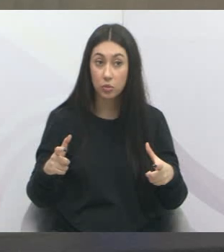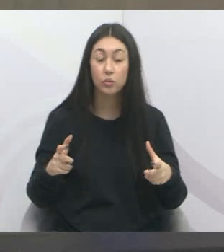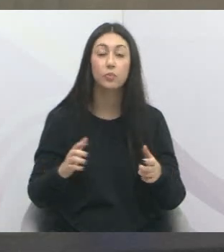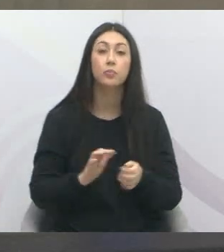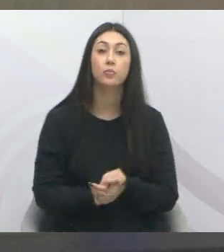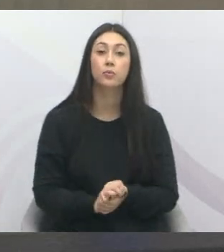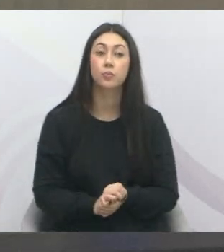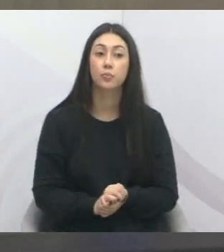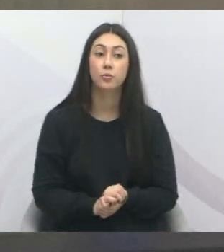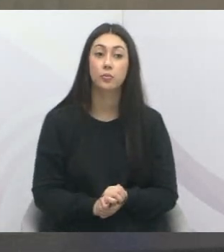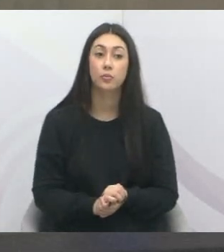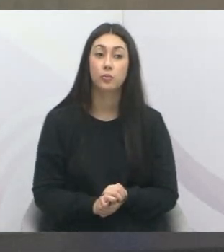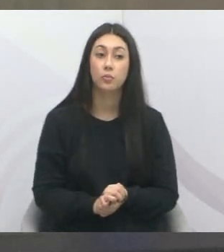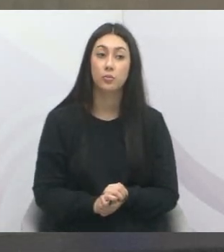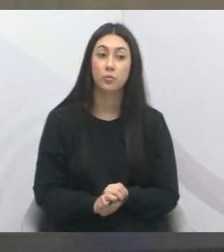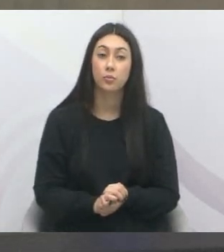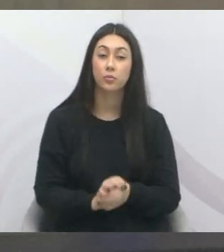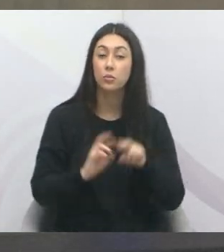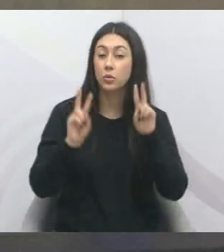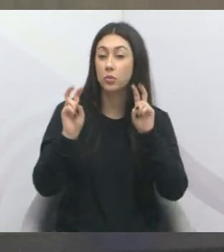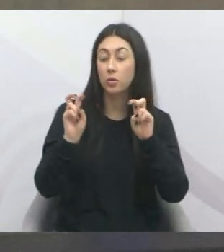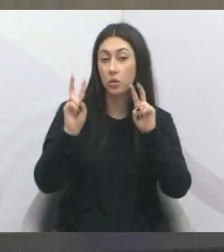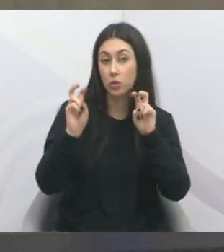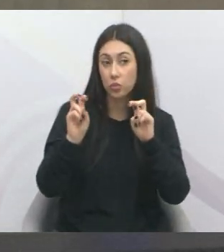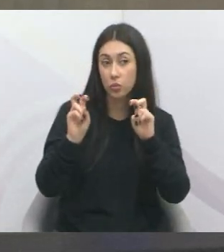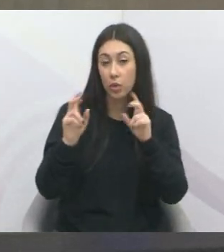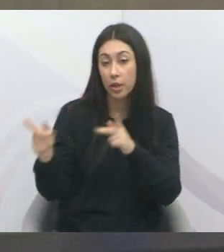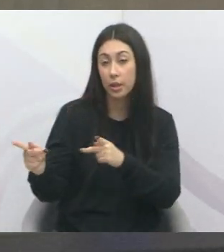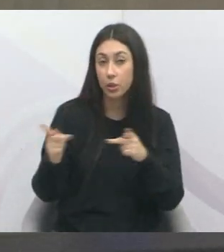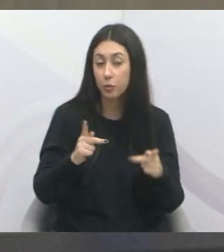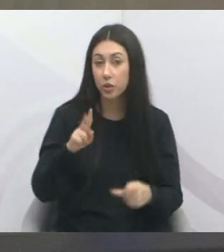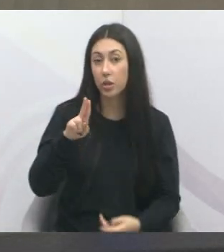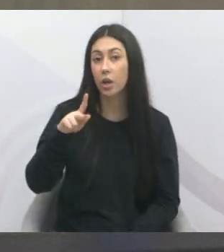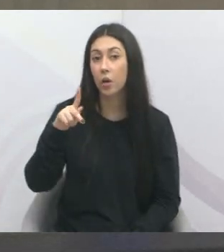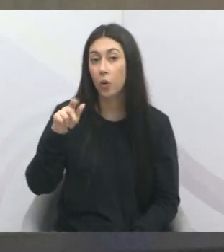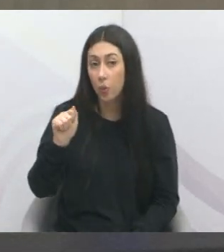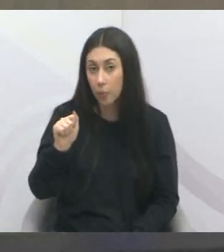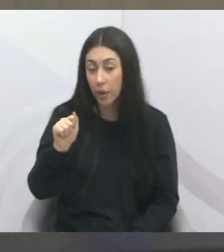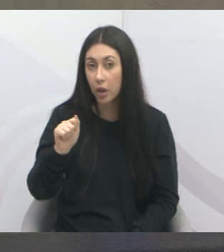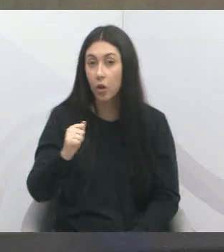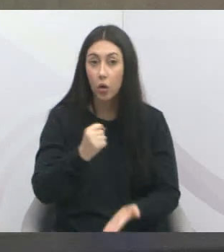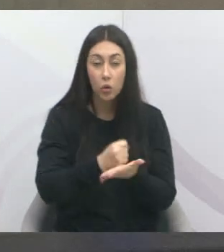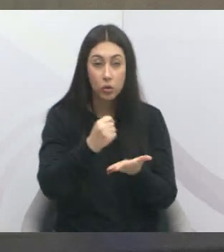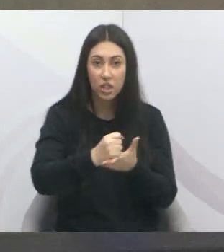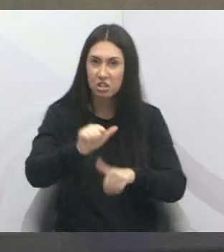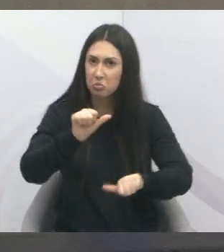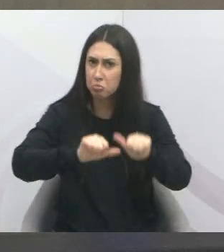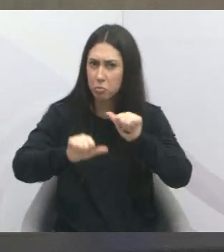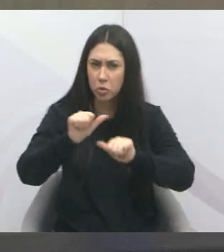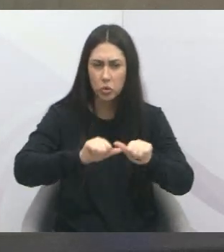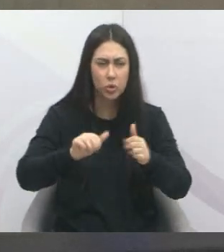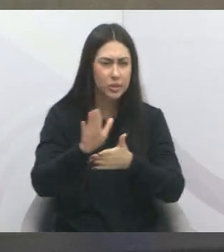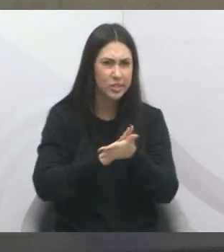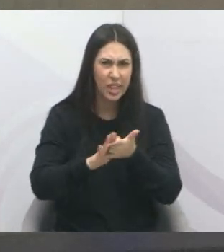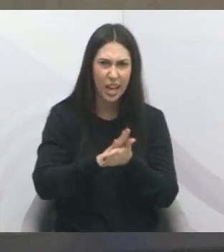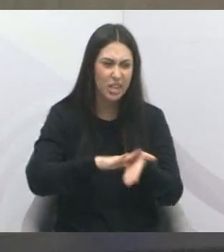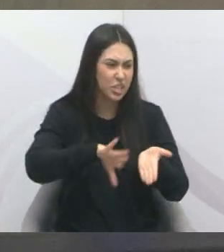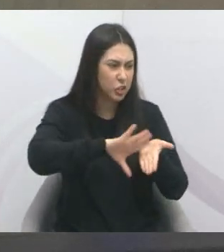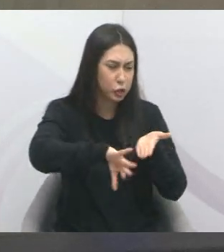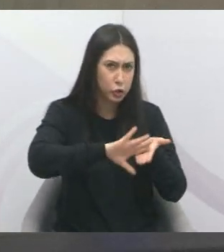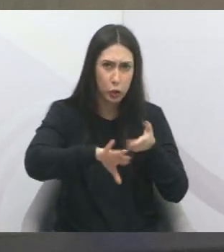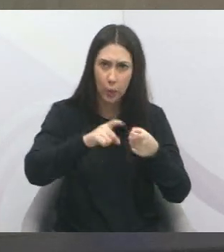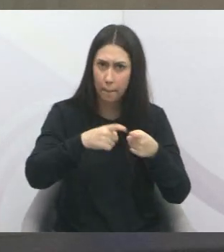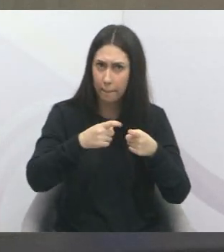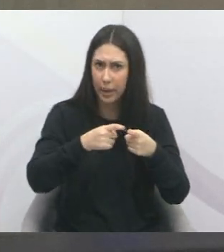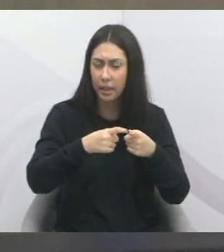dias. Em relação ao atendimento na UPA, o contrato ele não foi mudado, não foi tirado nenhum médico,